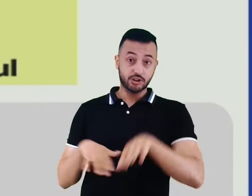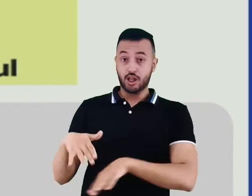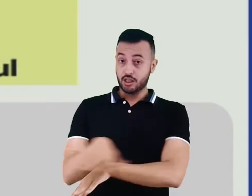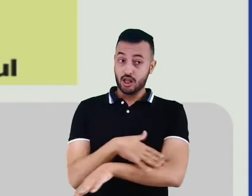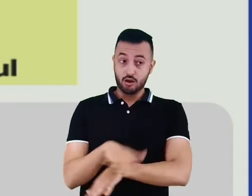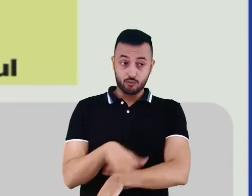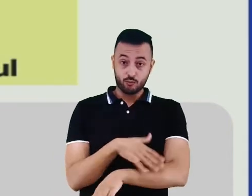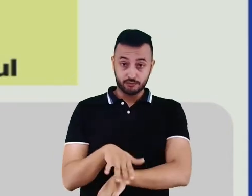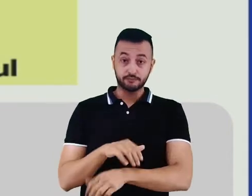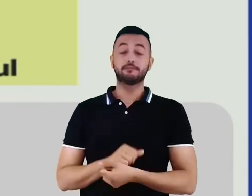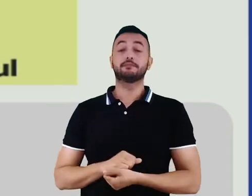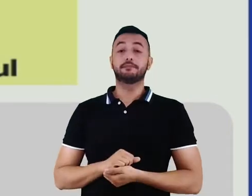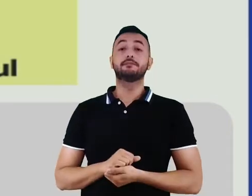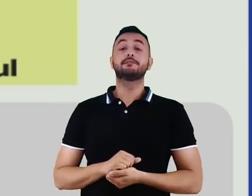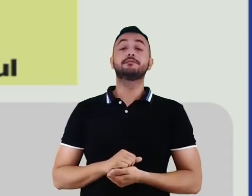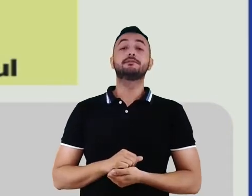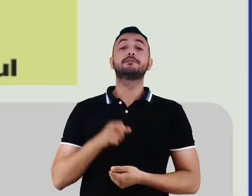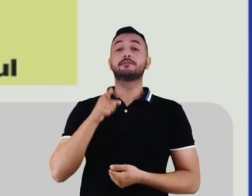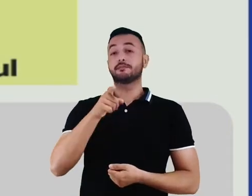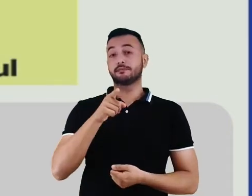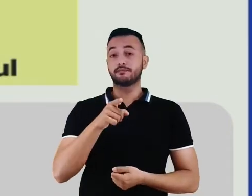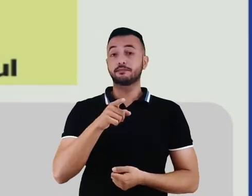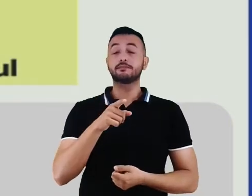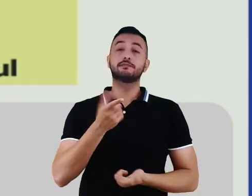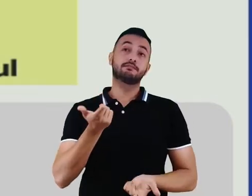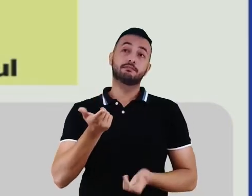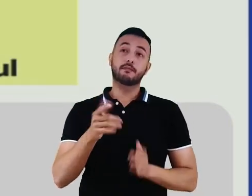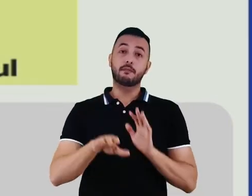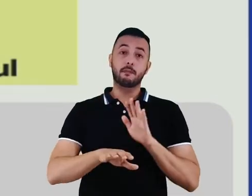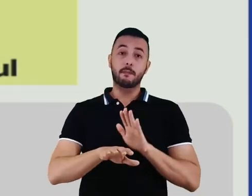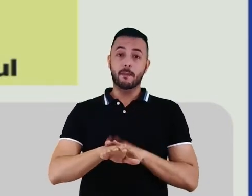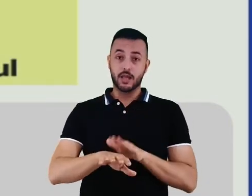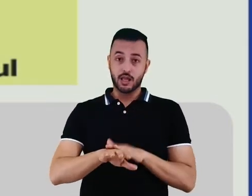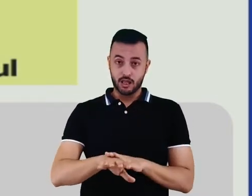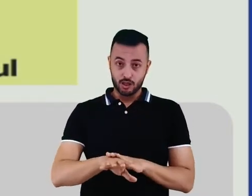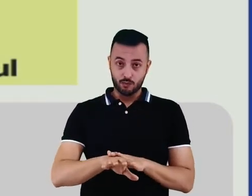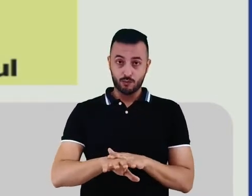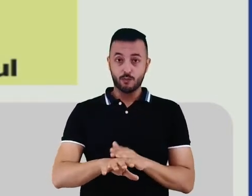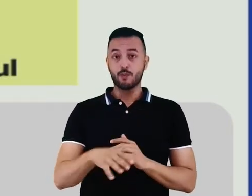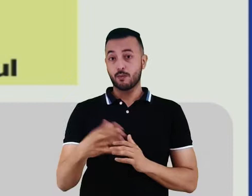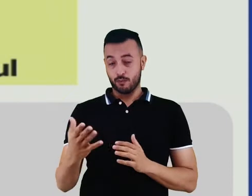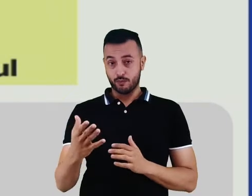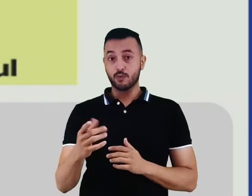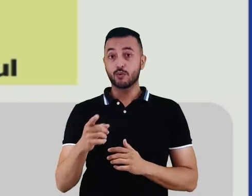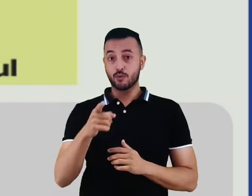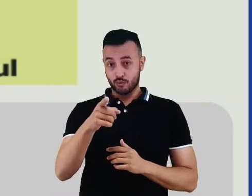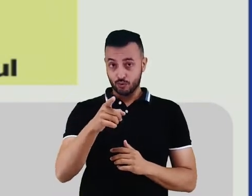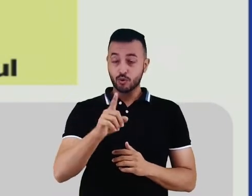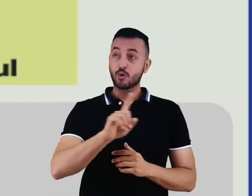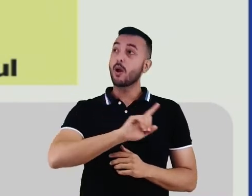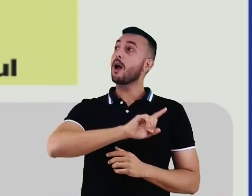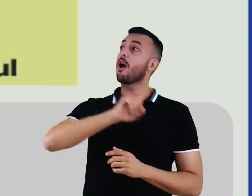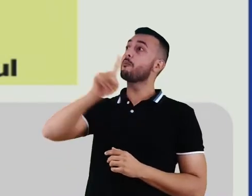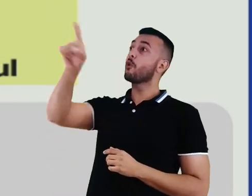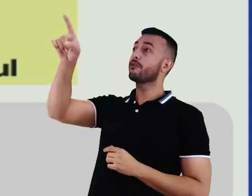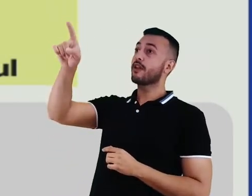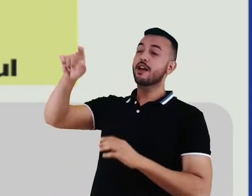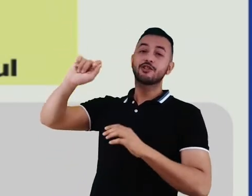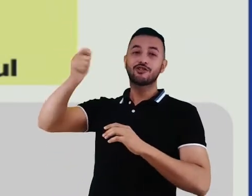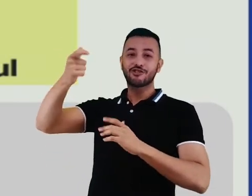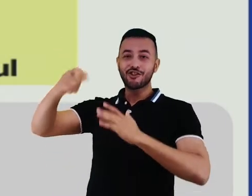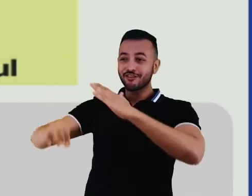por exemplo, e você apontar a sua mão direita para o lado onde o sol